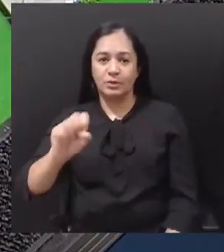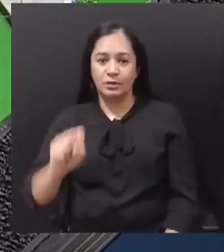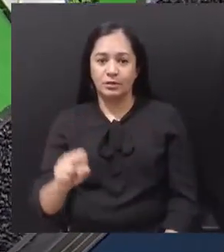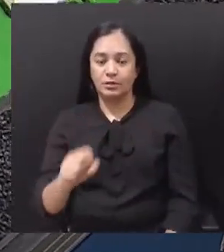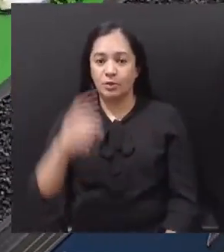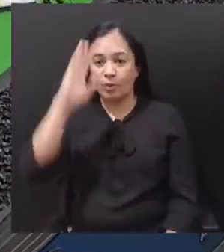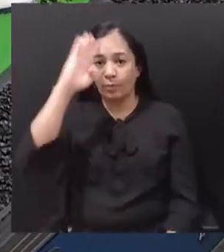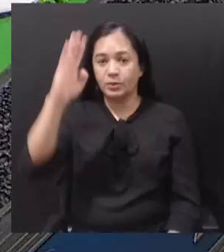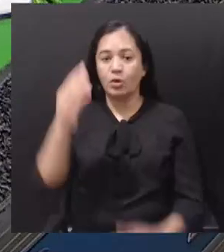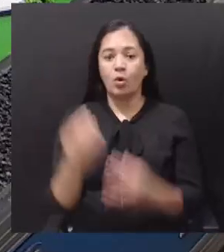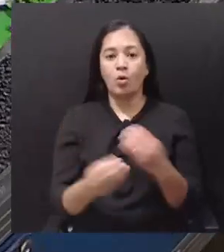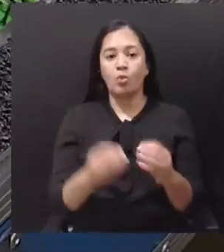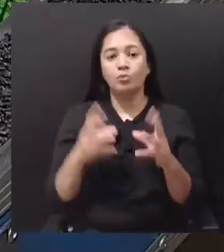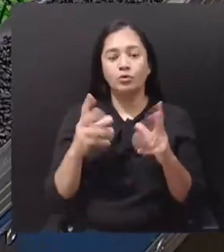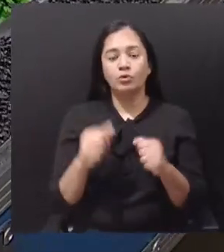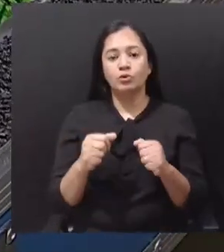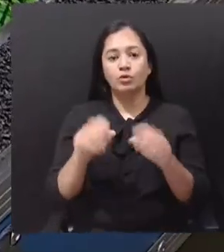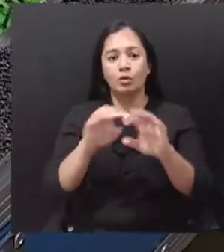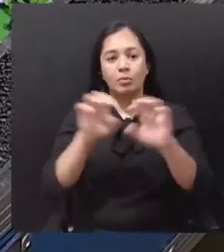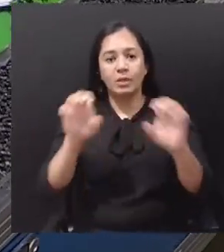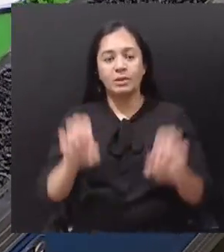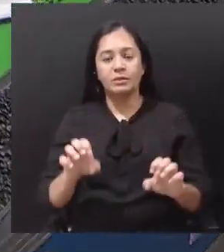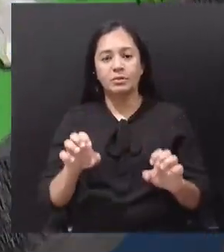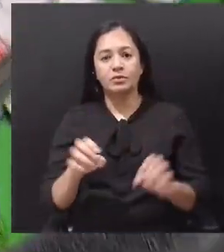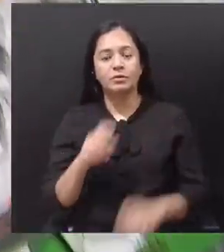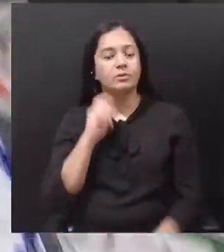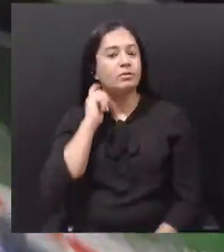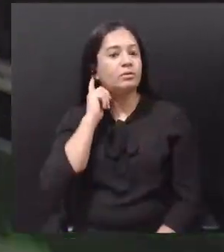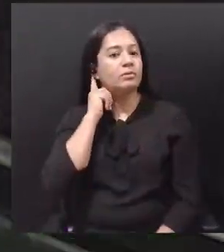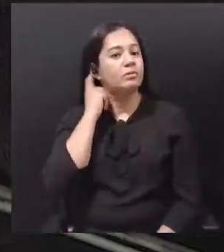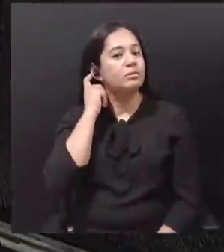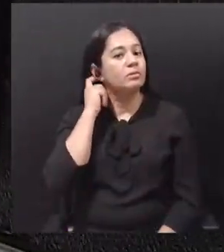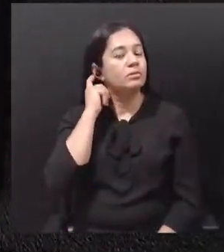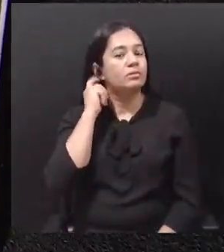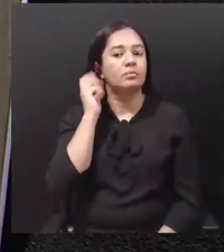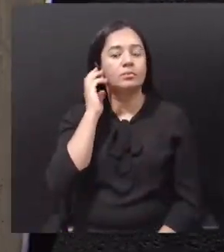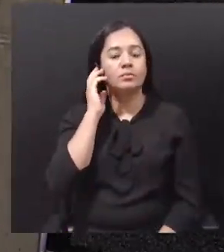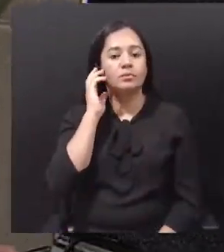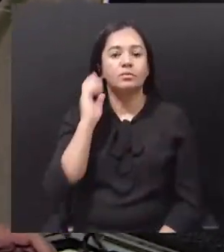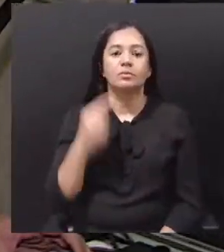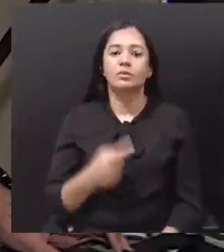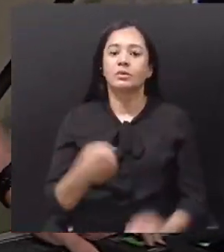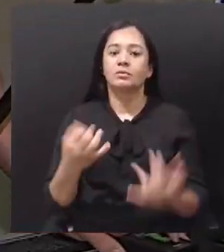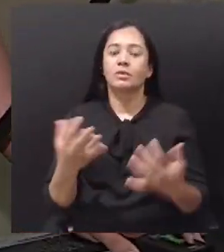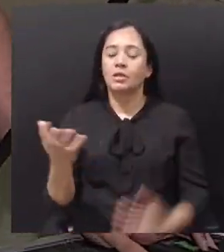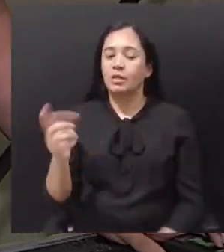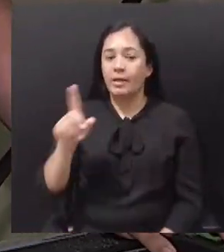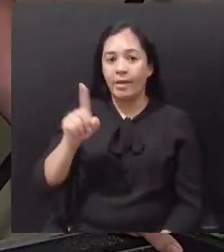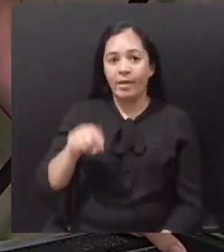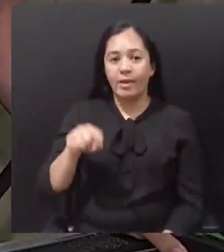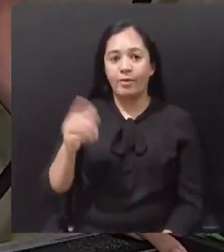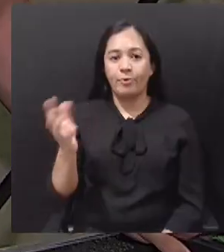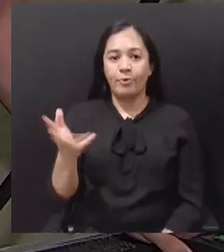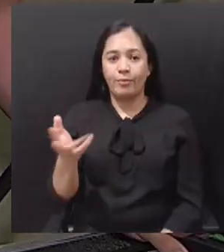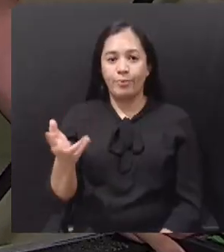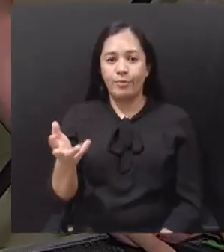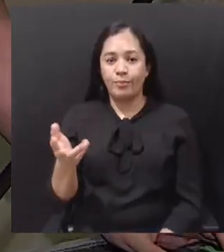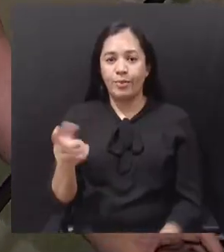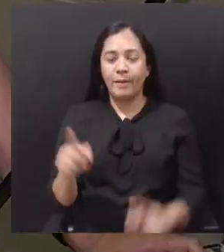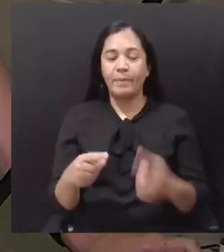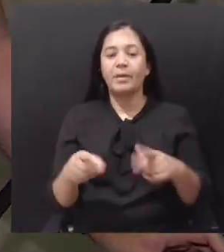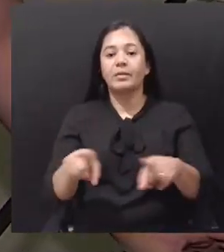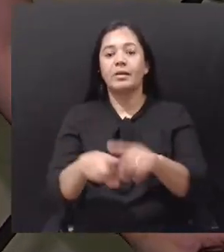essa infraestrutura funciona, né? O Sirius, a gente diz que ele é um acelerador de partículas, né? Só que ele é um acelerador de partículas